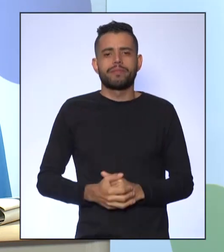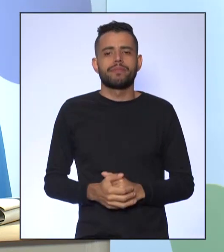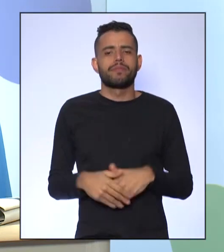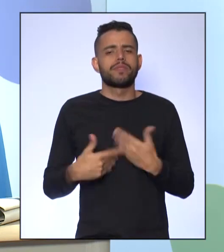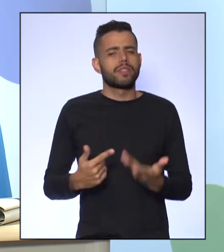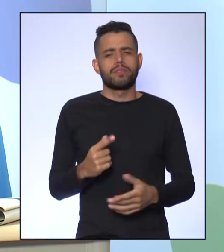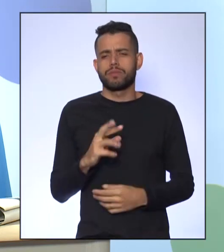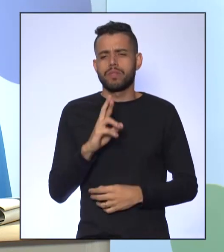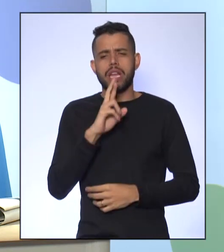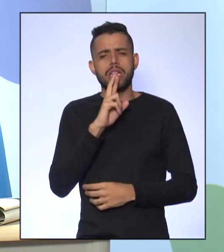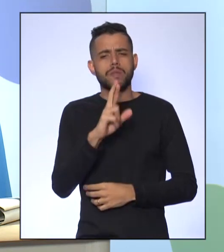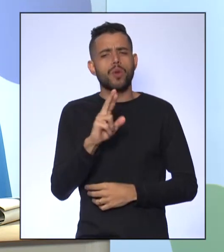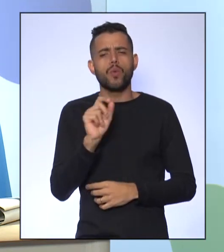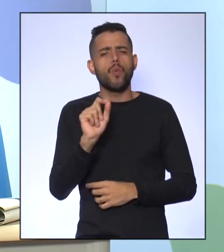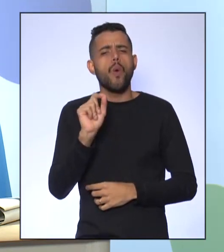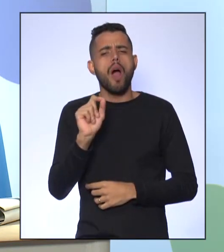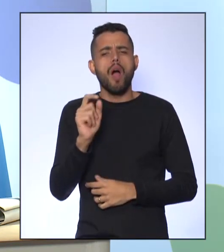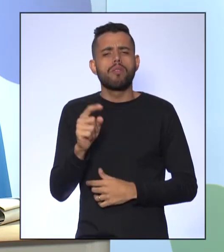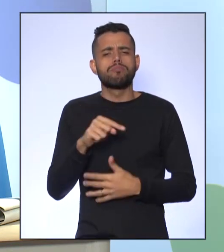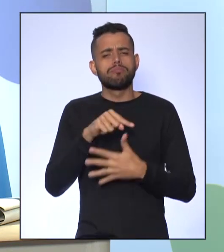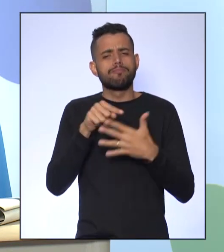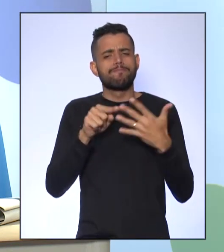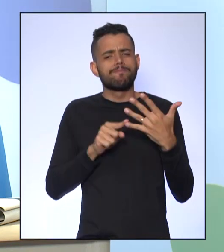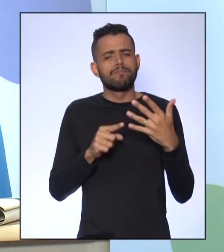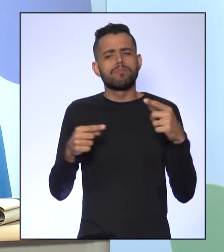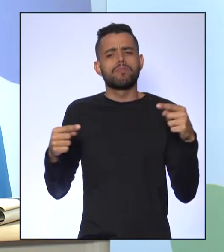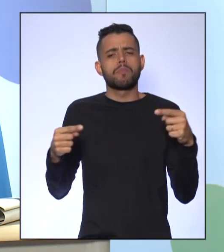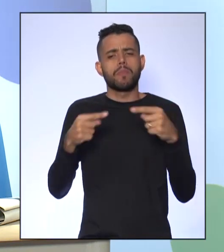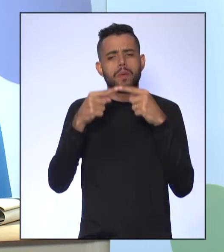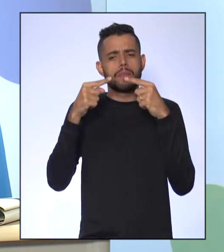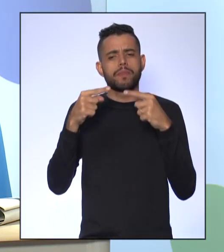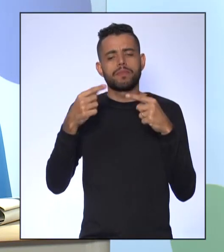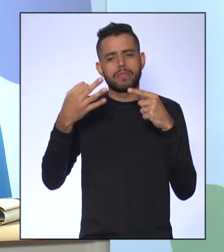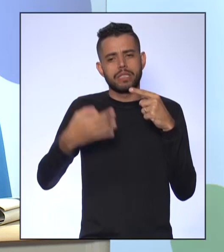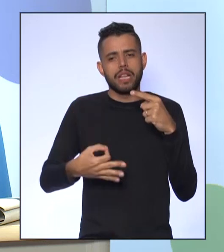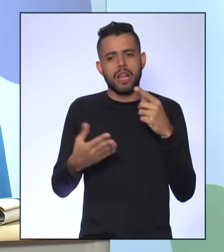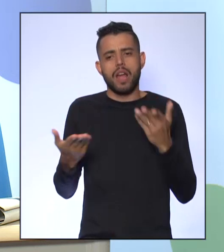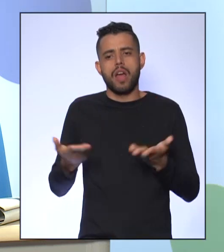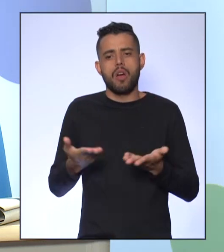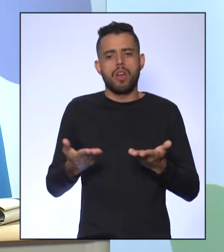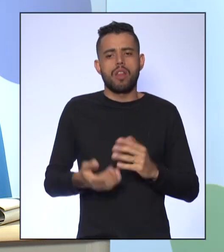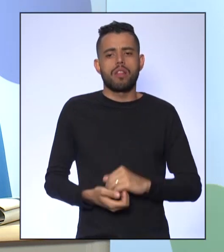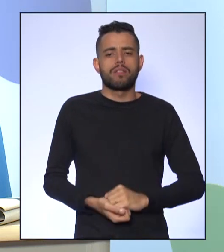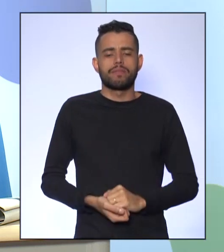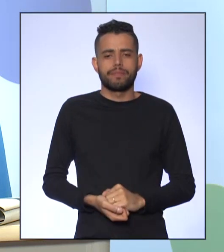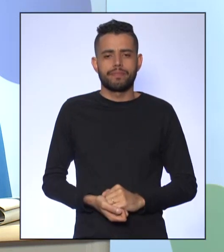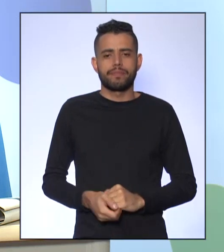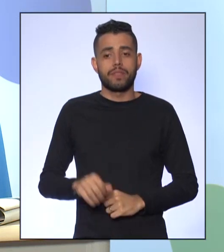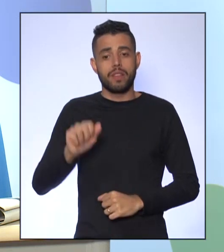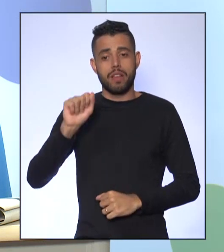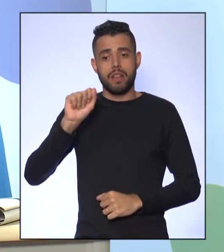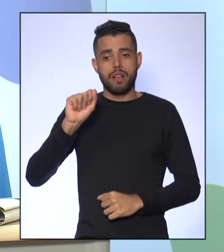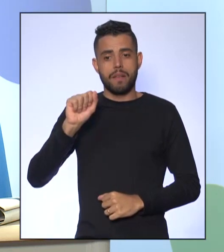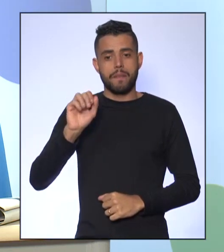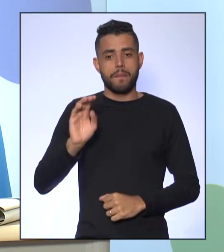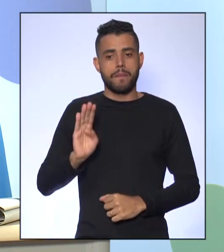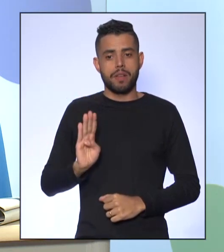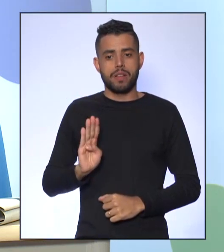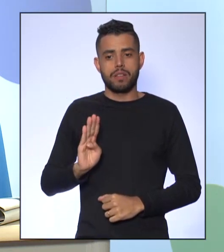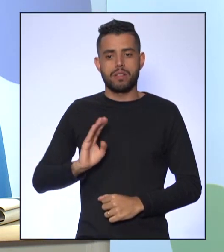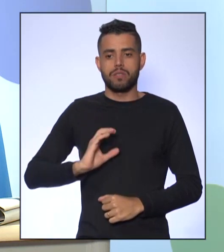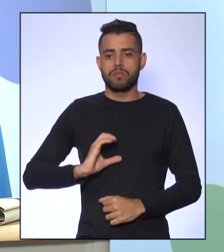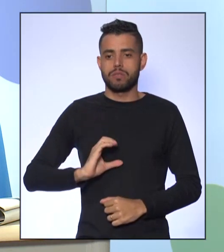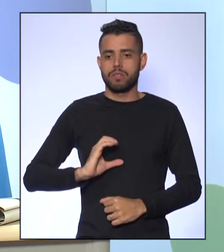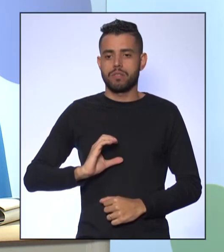resposta vocês acham que é a mais adequada nesse momento da atividade? A B